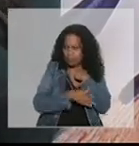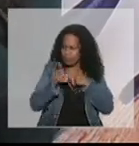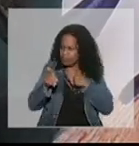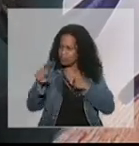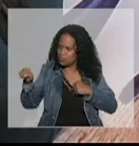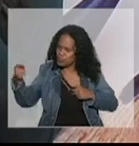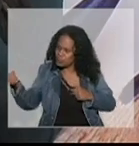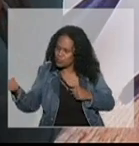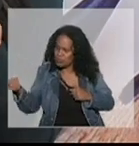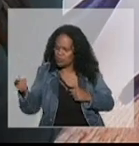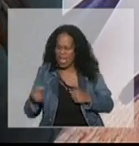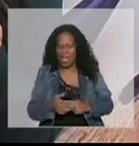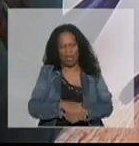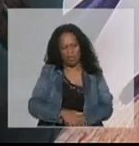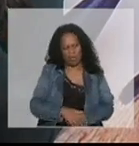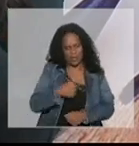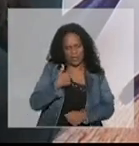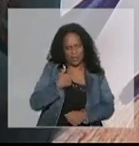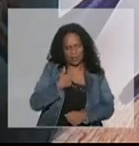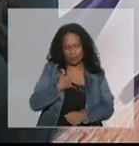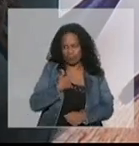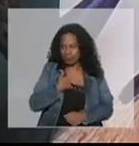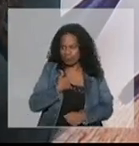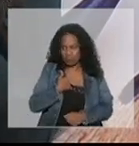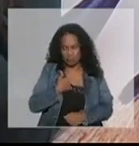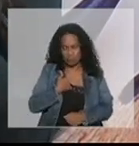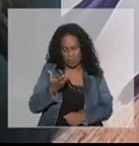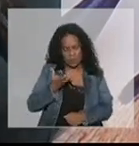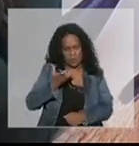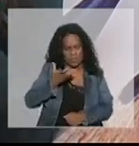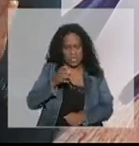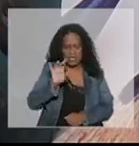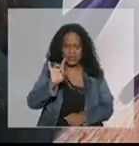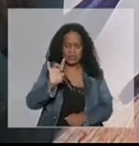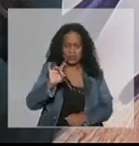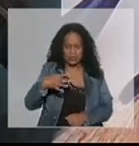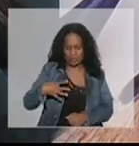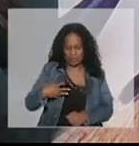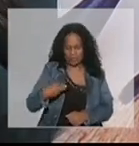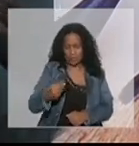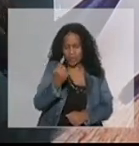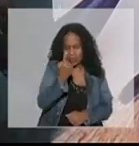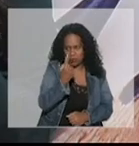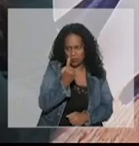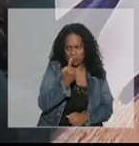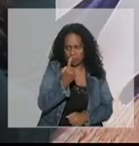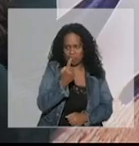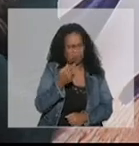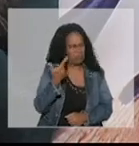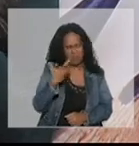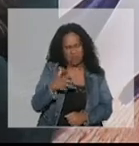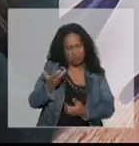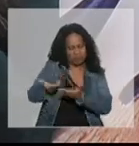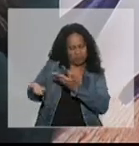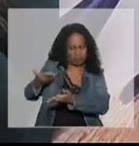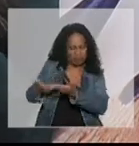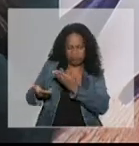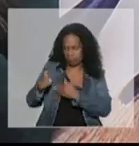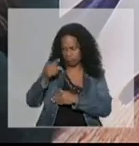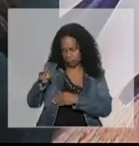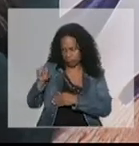outro, ou um irmãozinho fala assim, ah, não, eu preferia ser filho único porque eu não quero compartilhar.